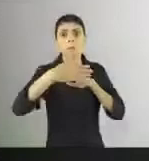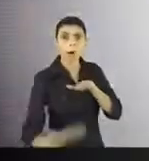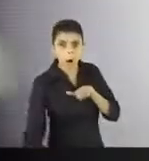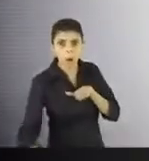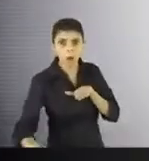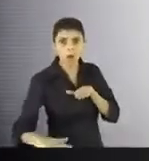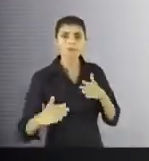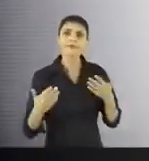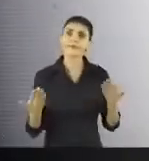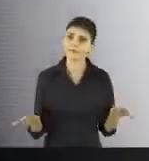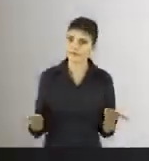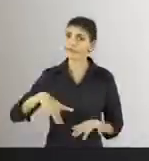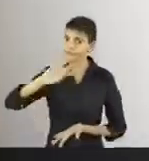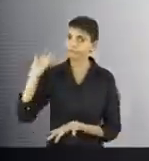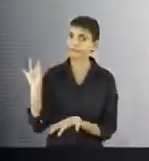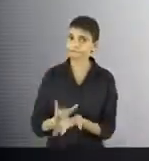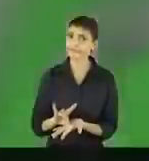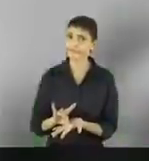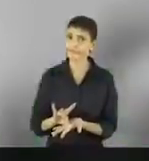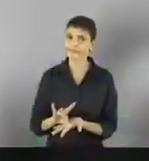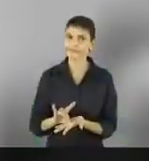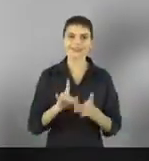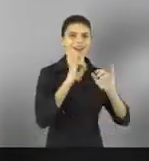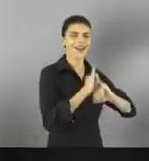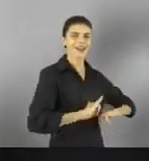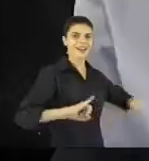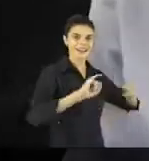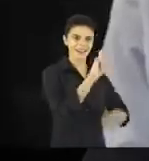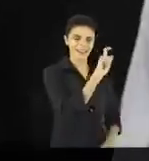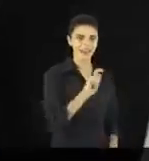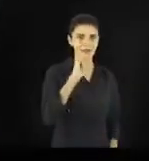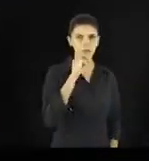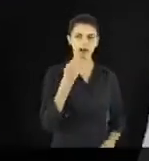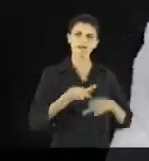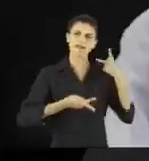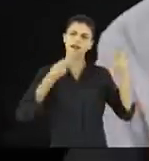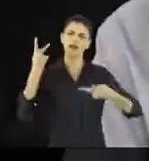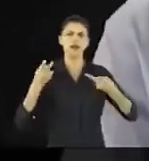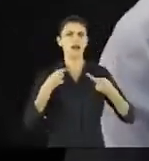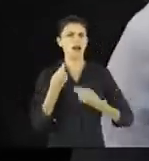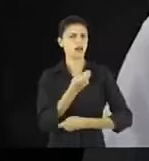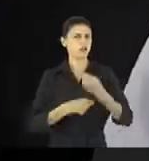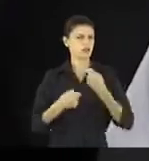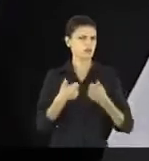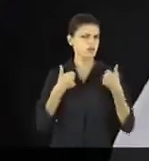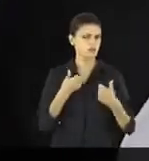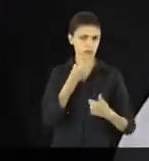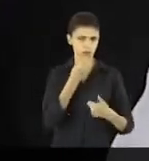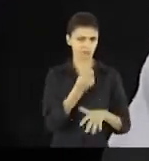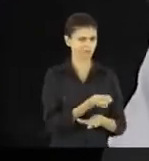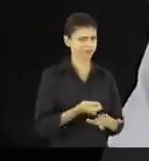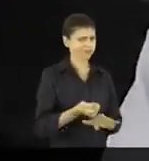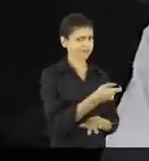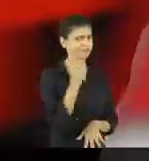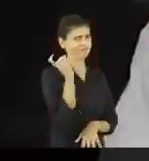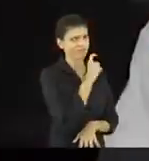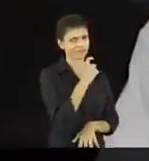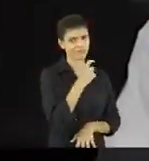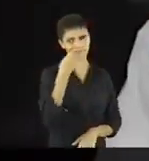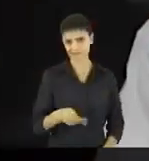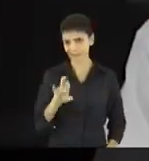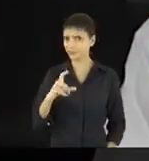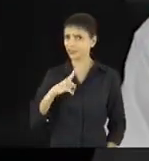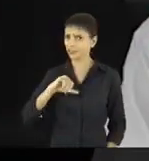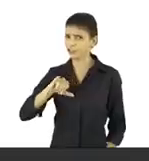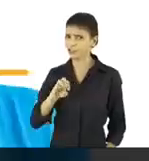2019 mais um pedaço caiu. Fato. Na propaganda, pai se gaba de ser um bom gestor.